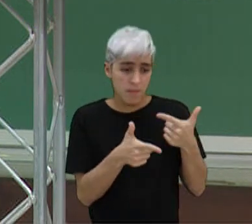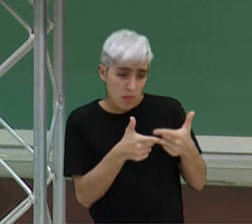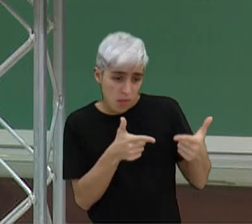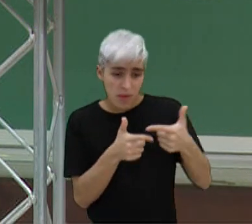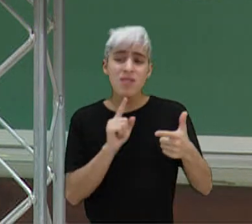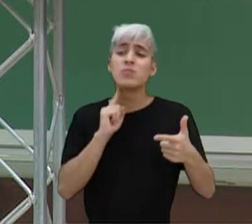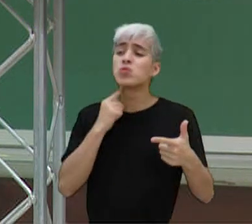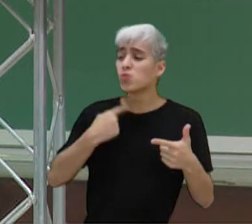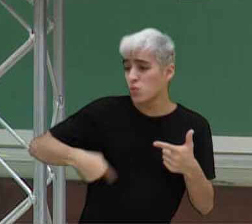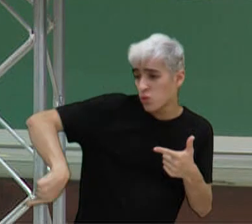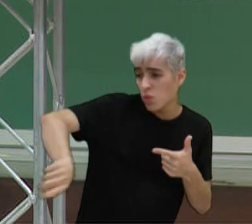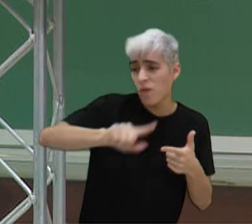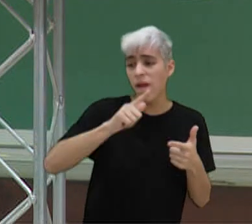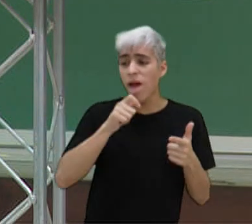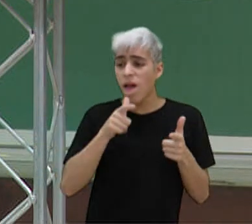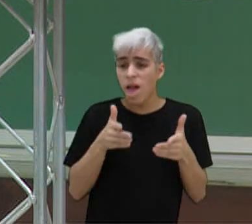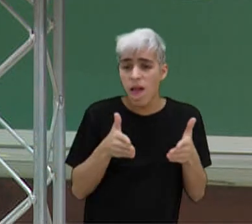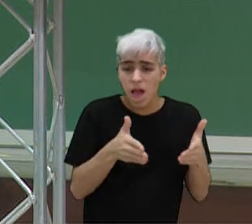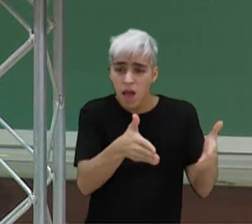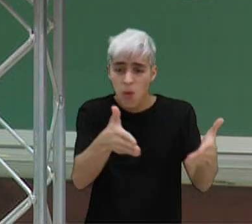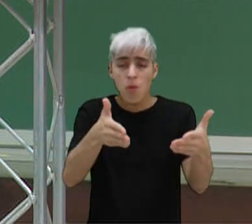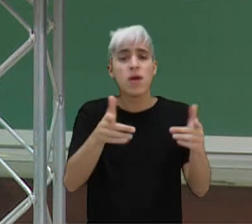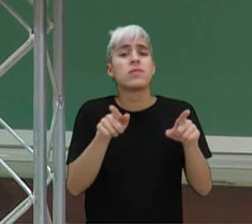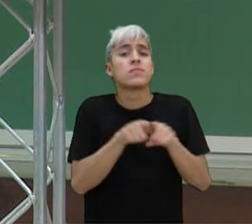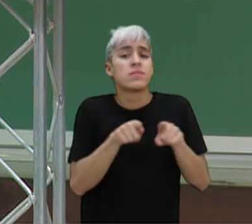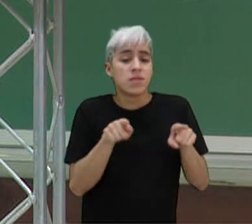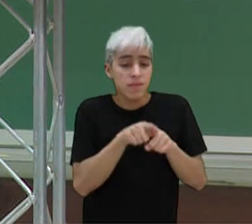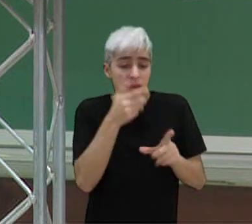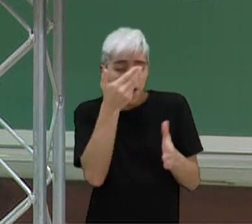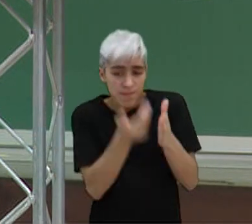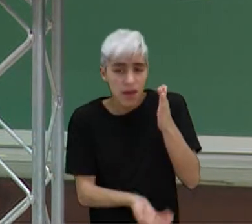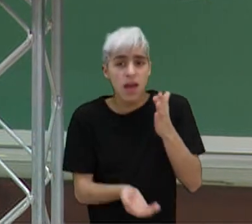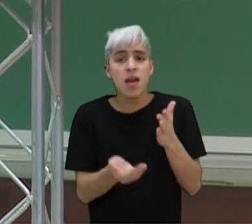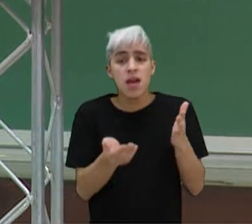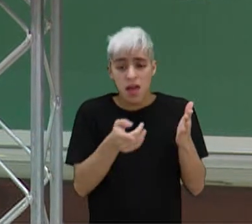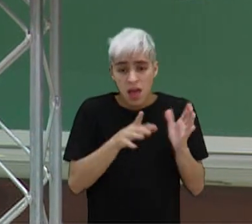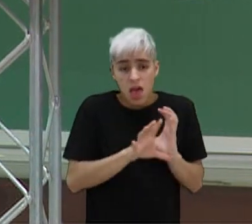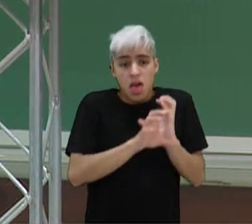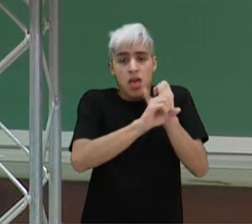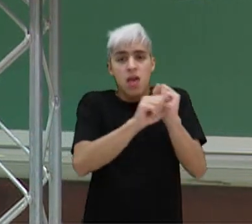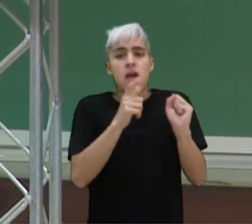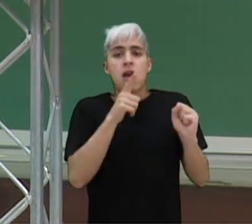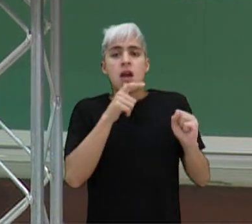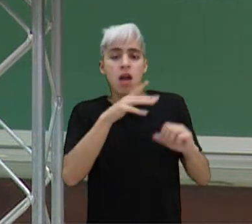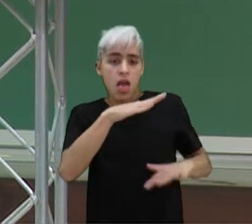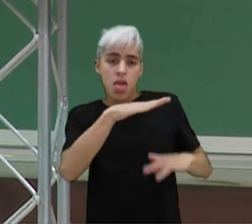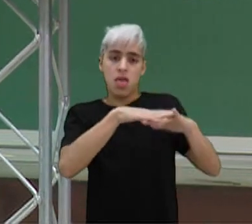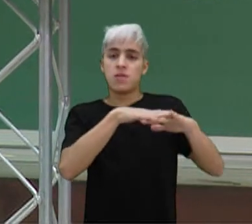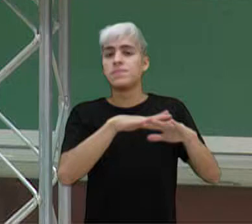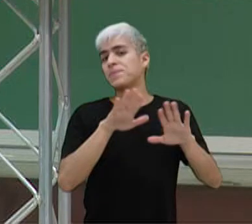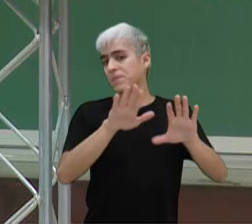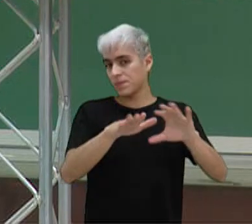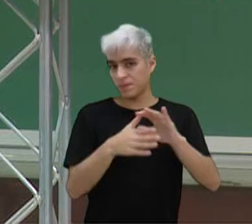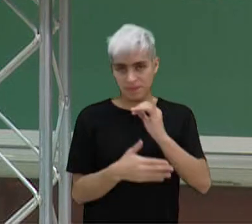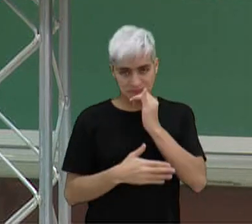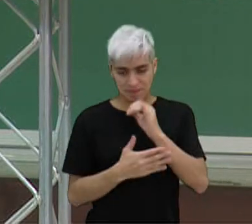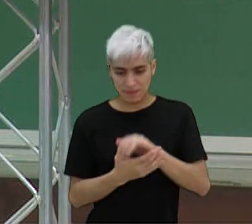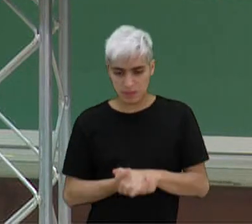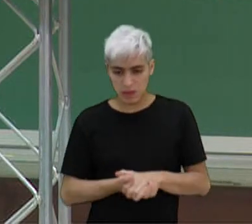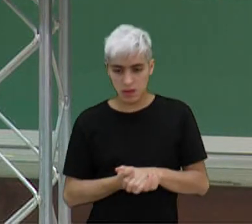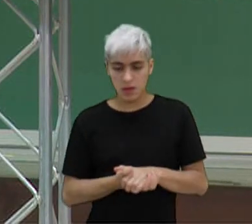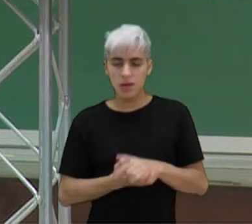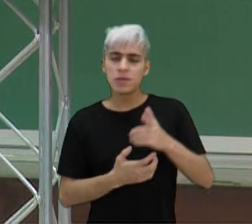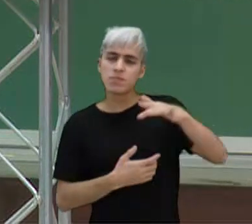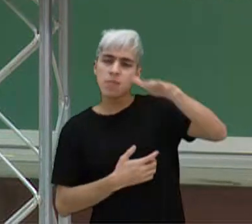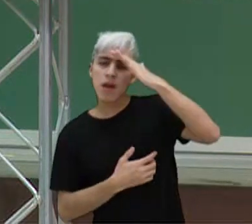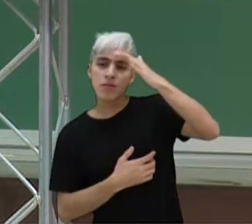da poluição da água, eu tenho também o problema da perda da quantidade de água. Quando eu tenho lá, por